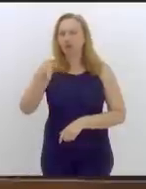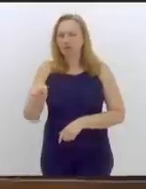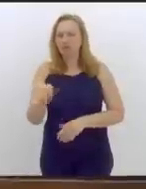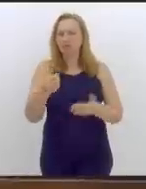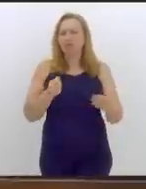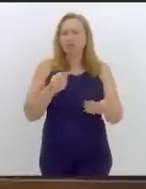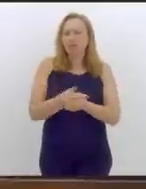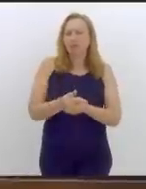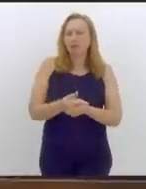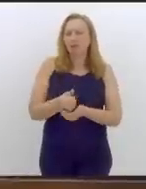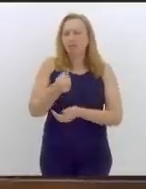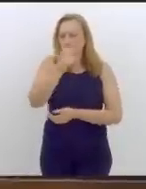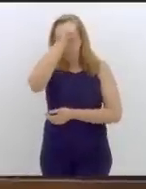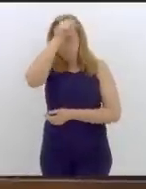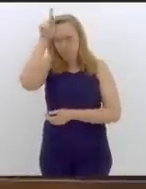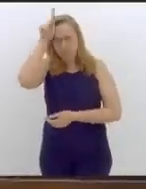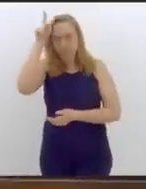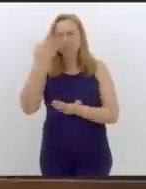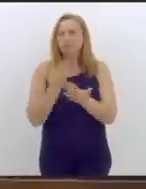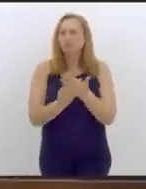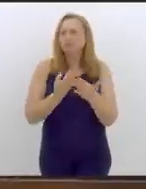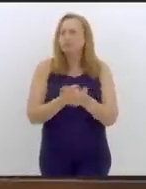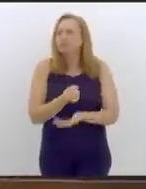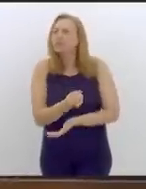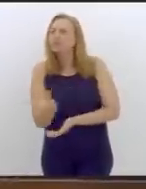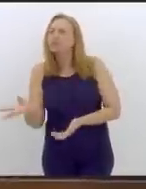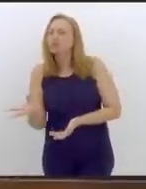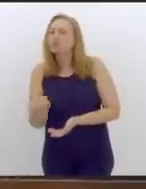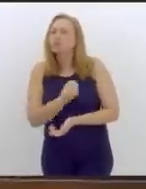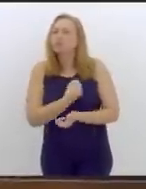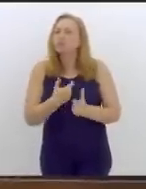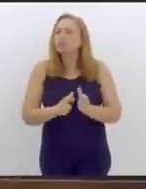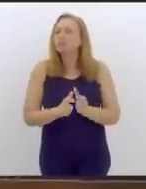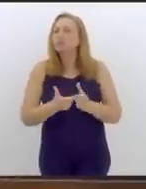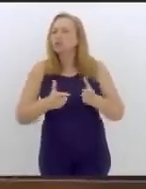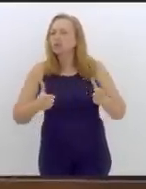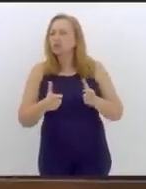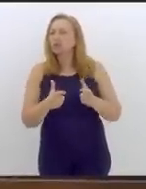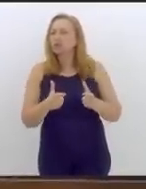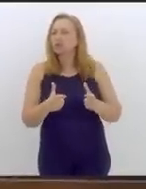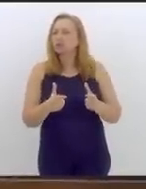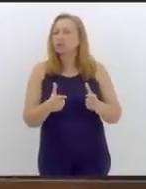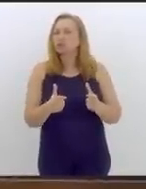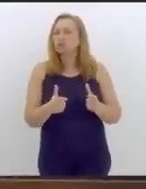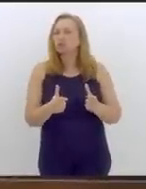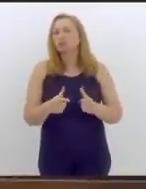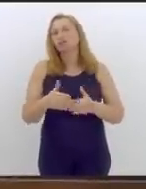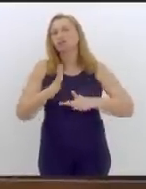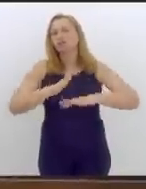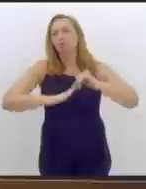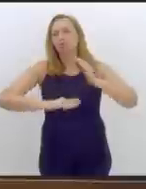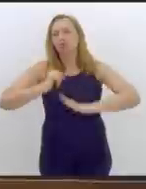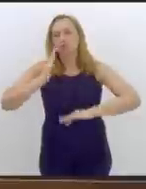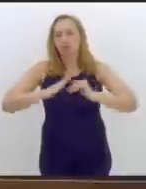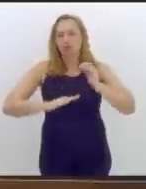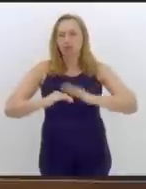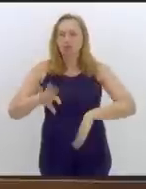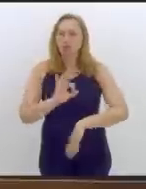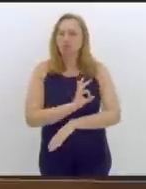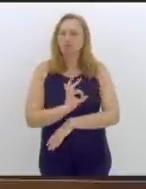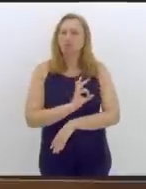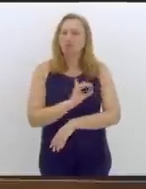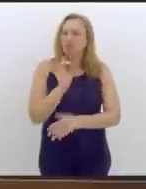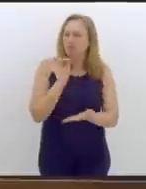pelas prefeituras um estudo de quanto Aumentou a nós quanto Aumentou a Nossa tropa porque na realidade você não